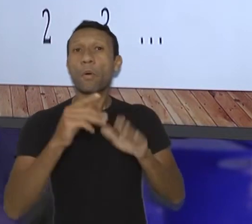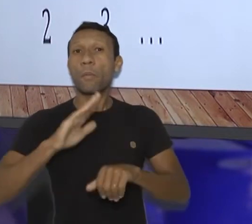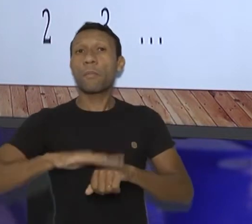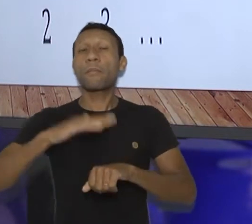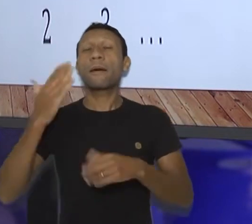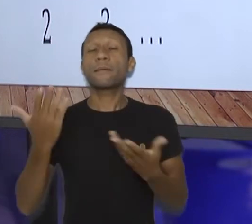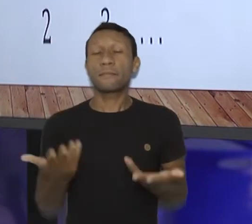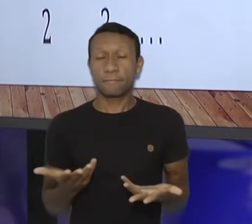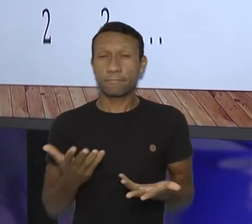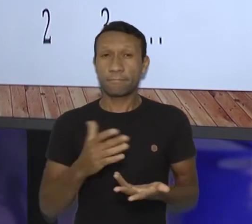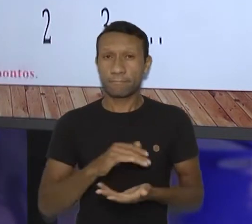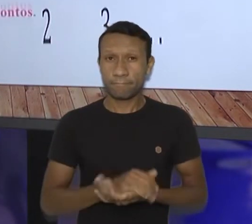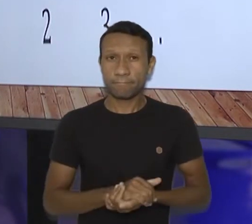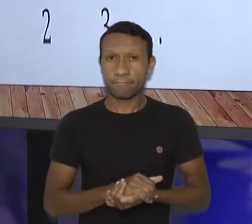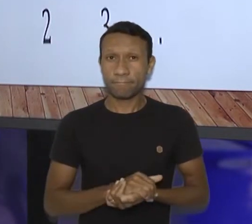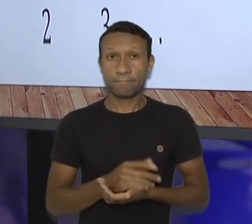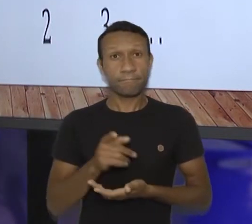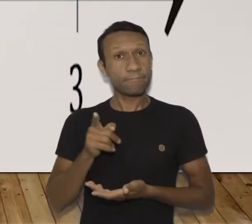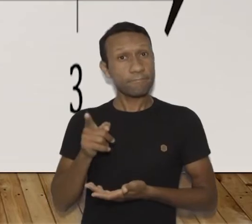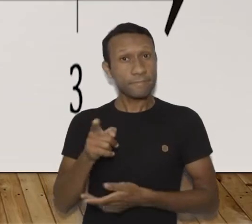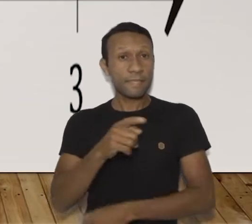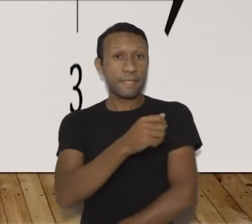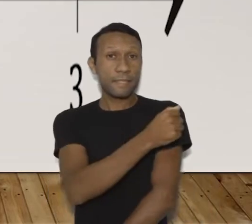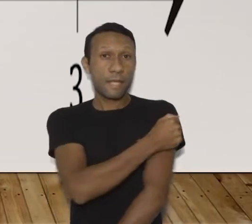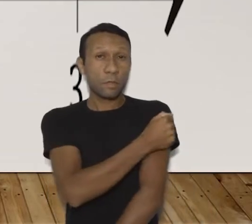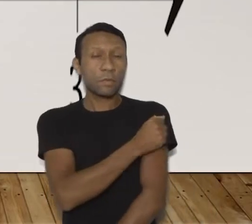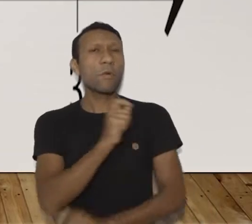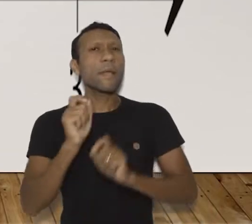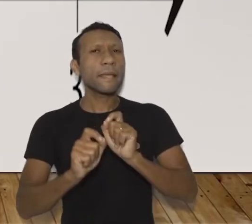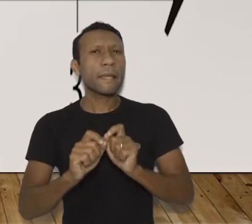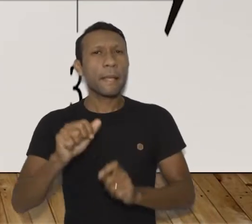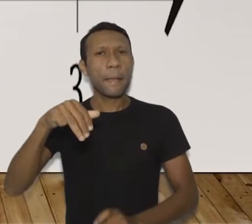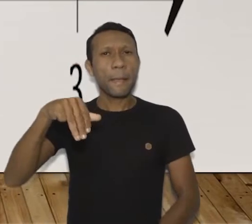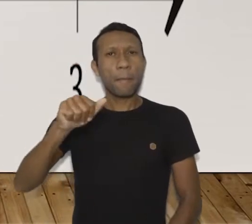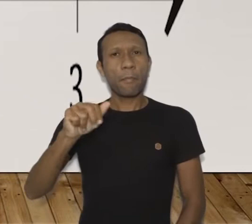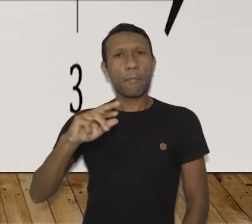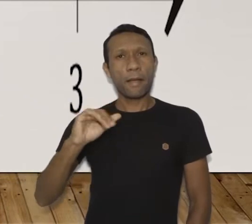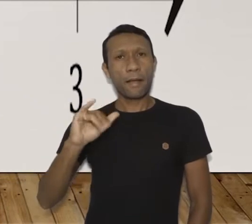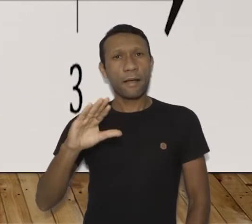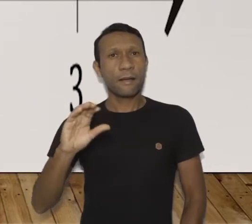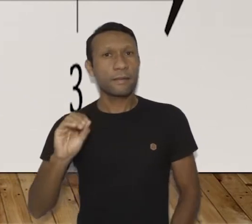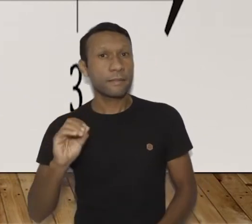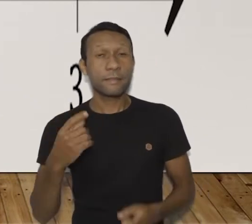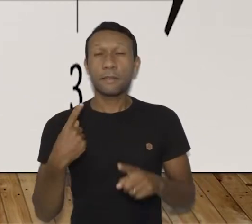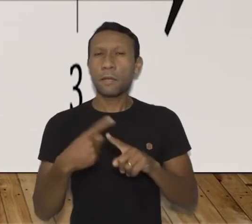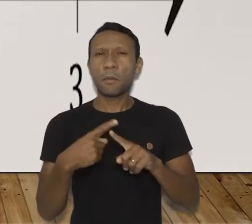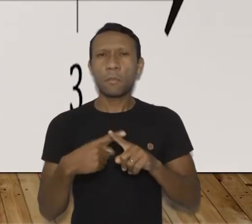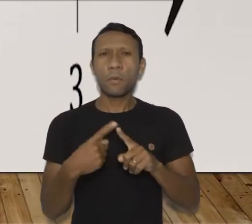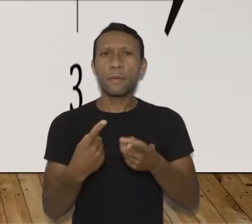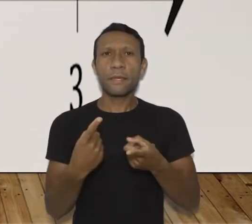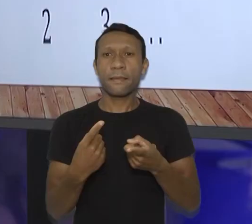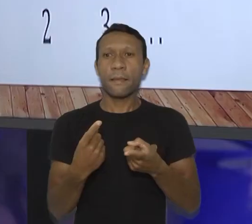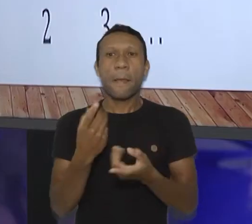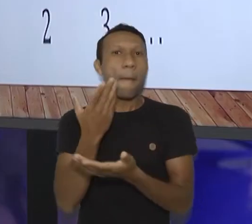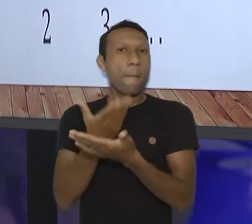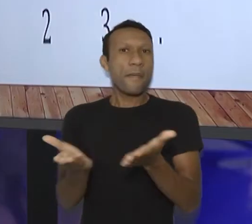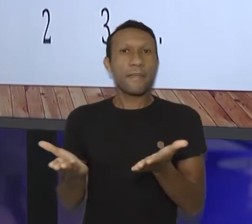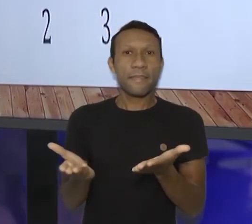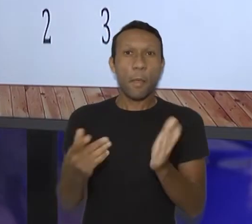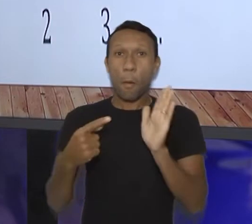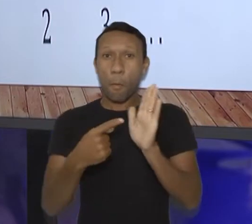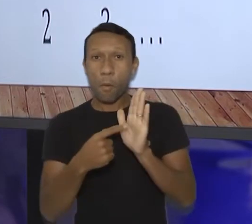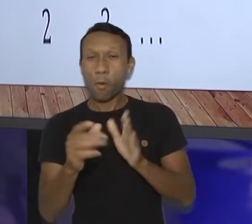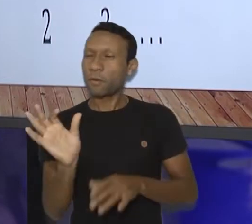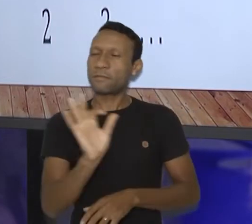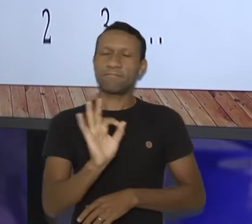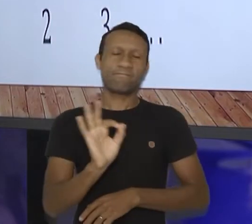Então, esse aluno foi Maria. Por quê? Porque Maria foi a única que não perdeu pontos nesse jogo, como